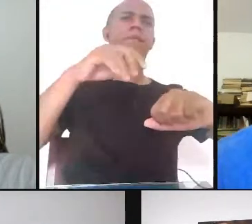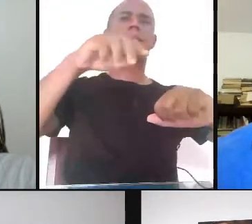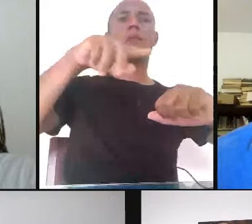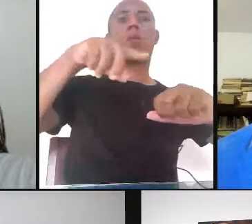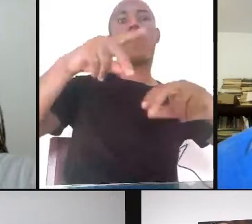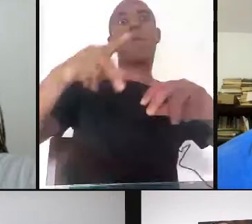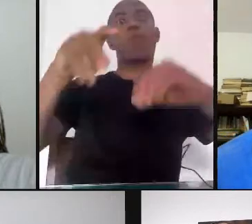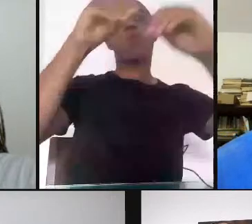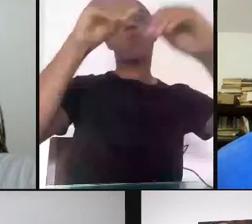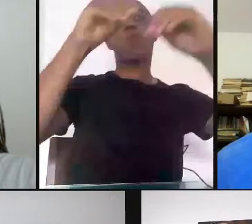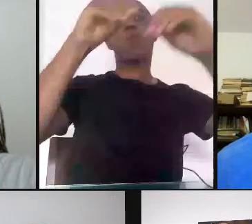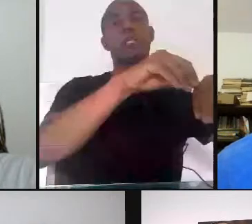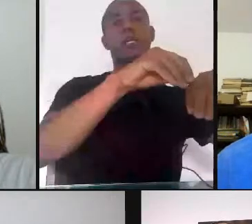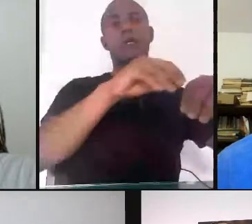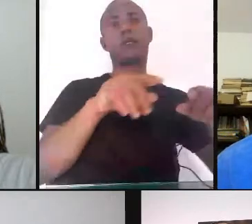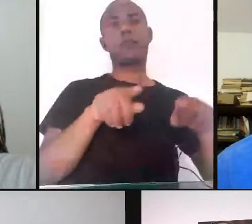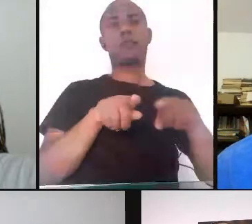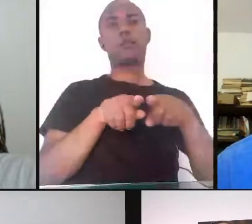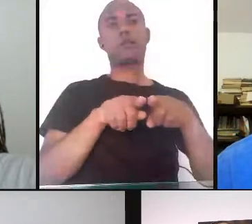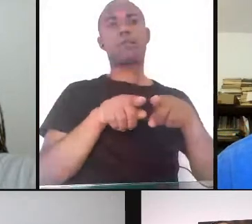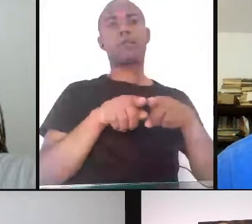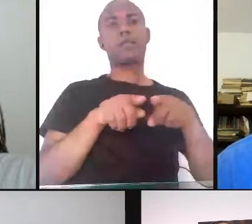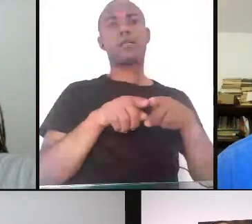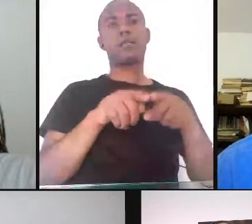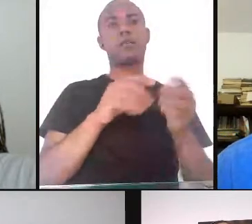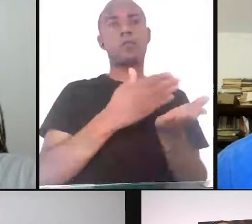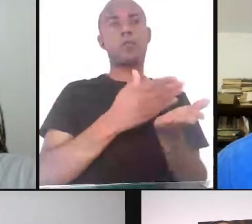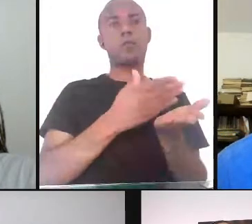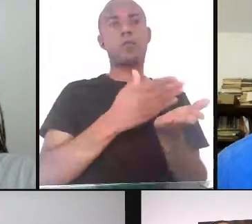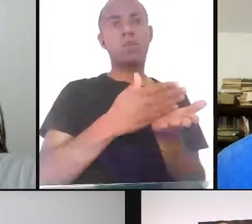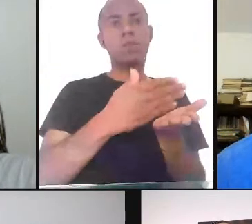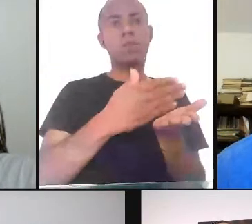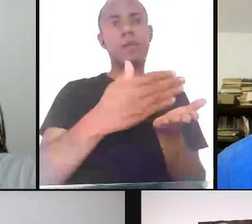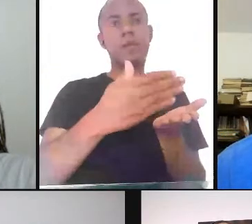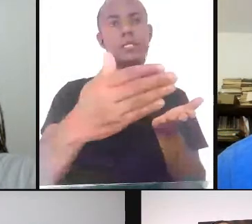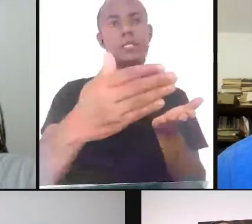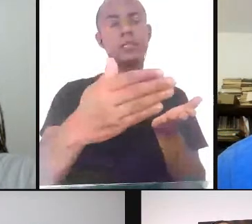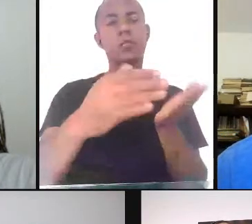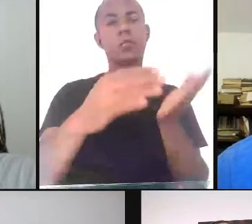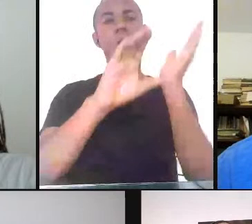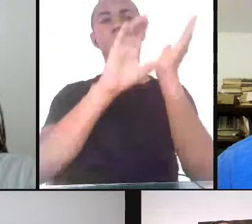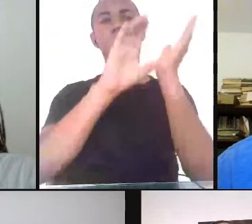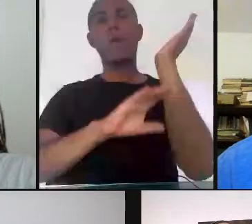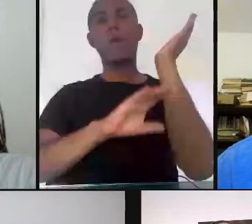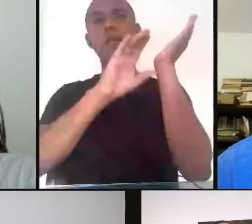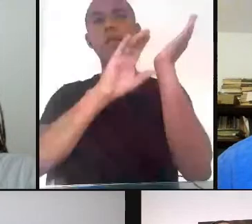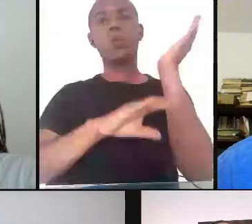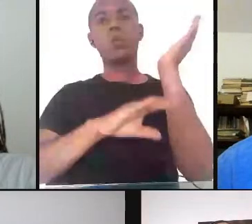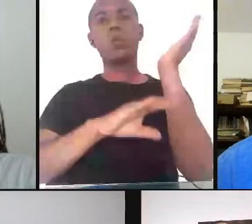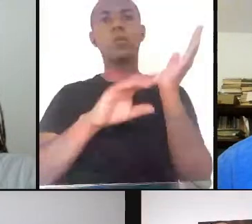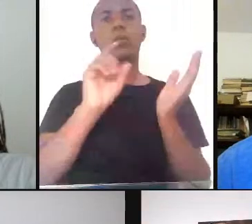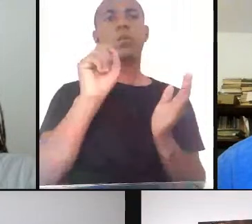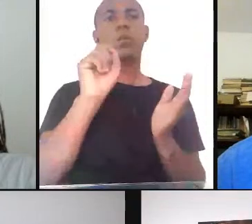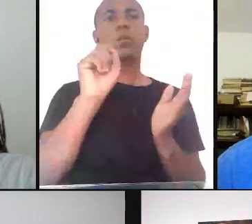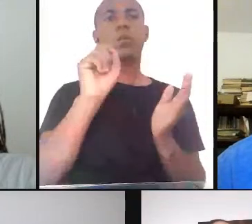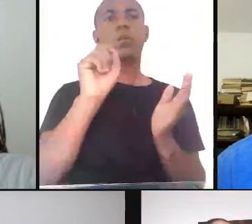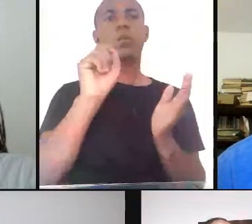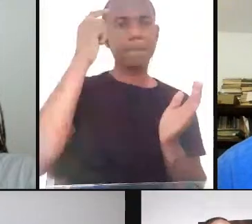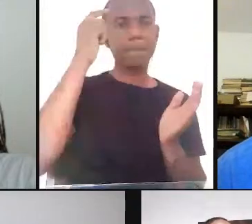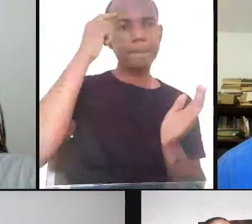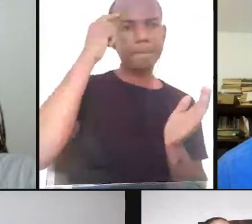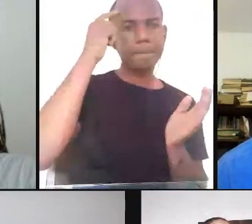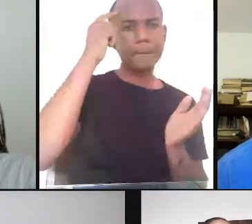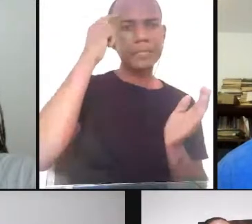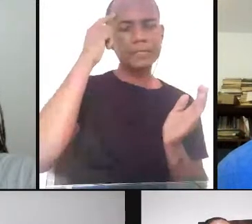a partir, eu publico um livro de poesia que não se fixa nesse aspecto. Mas